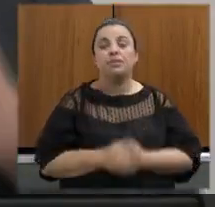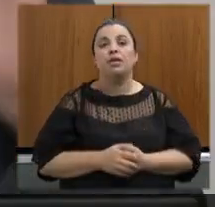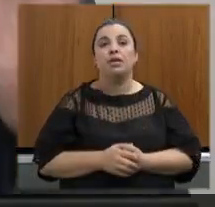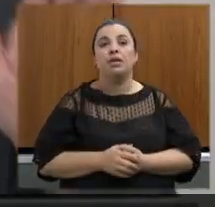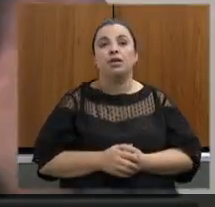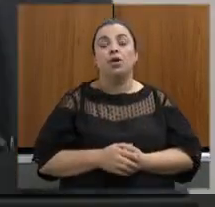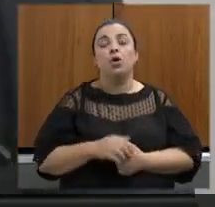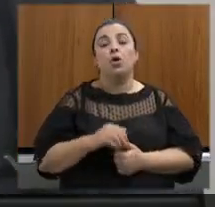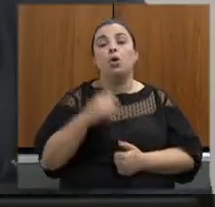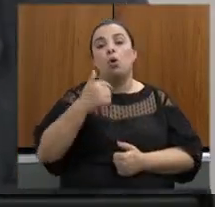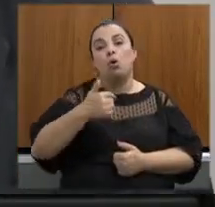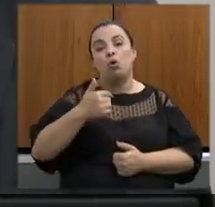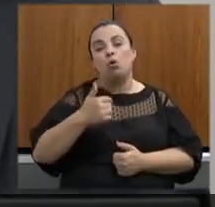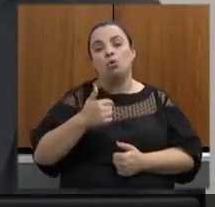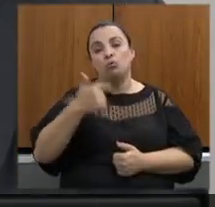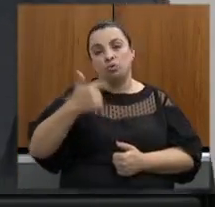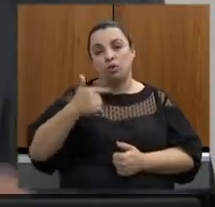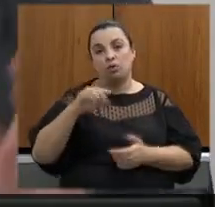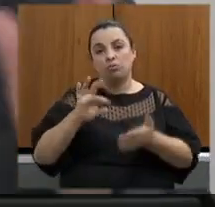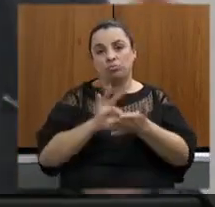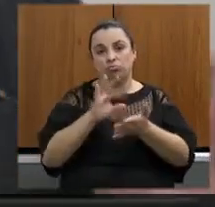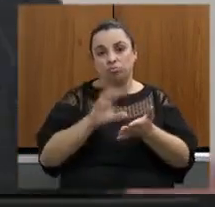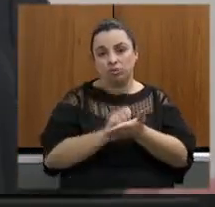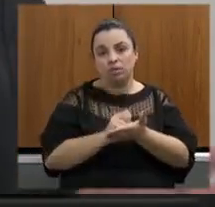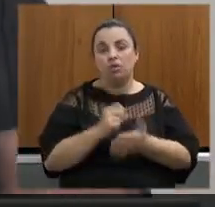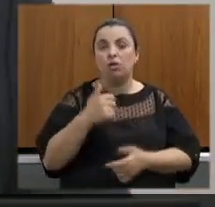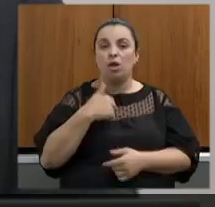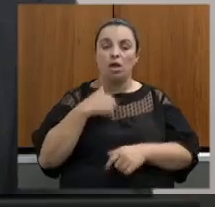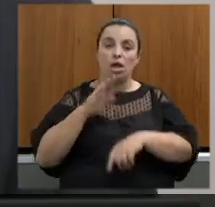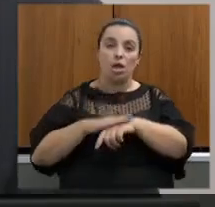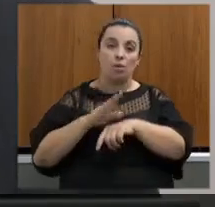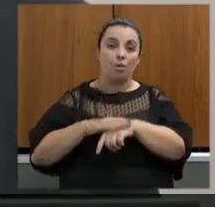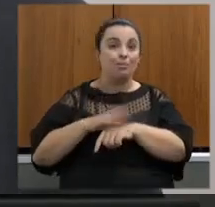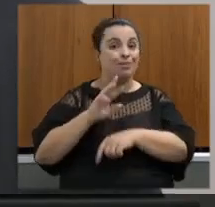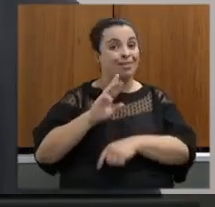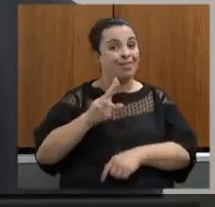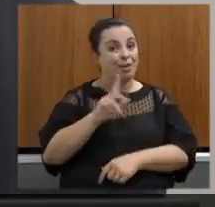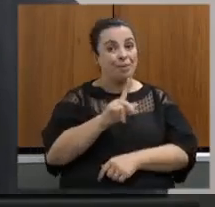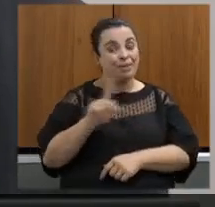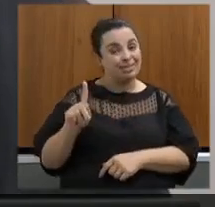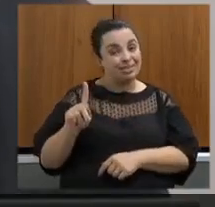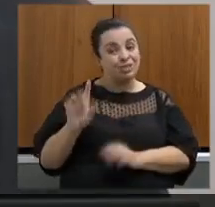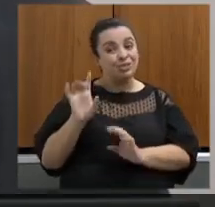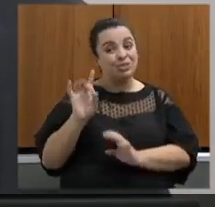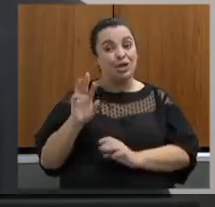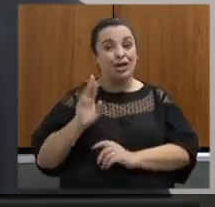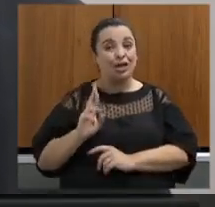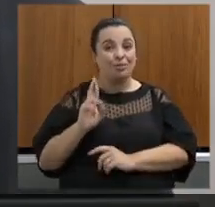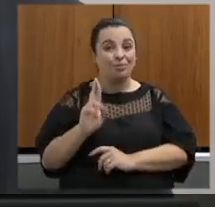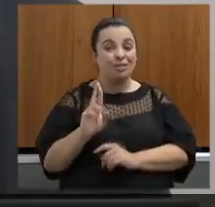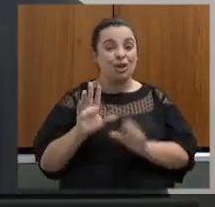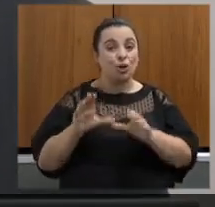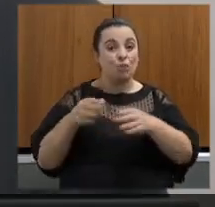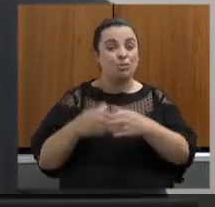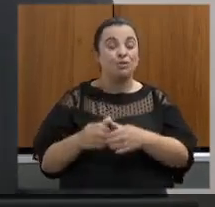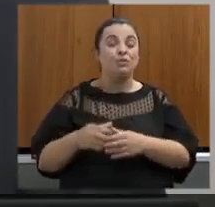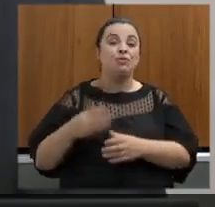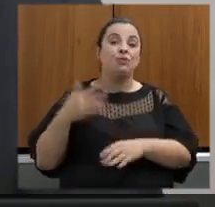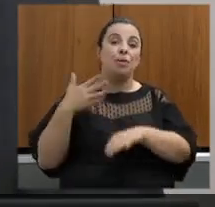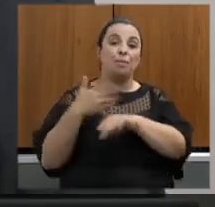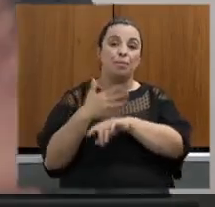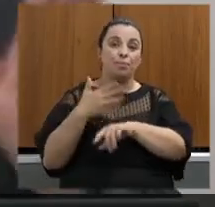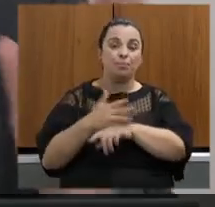inscritos eu mesmo Enquanto não quando Presidente mas representando aqui a comissão de Participação Popular